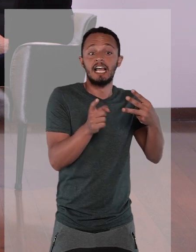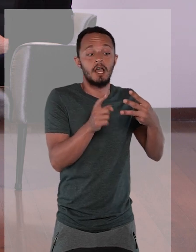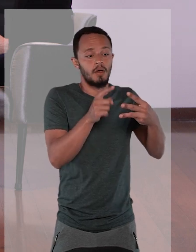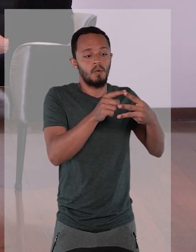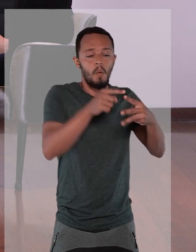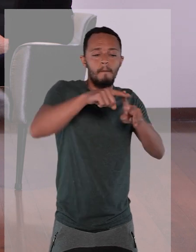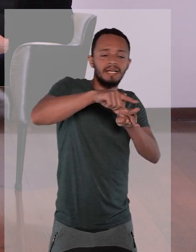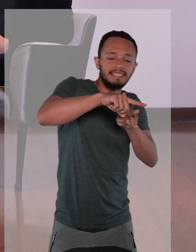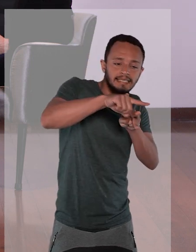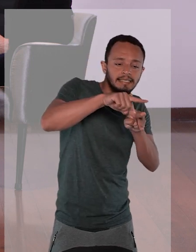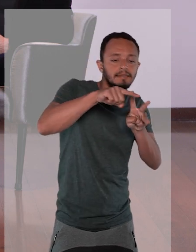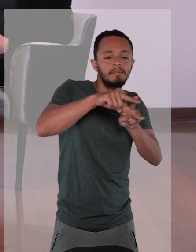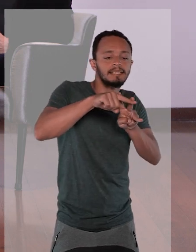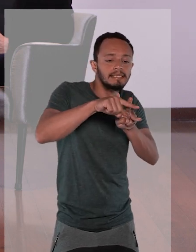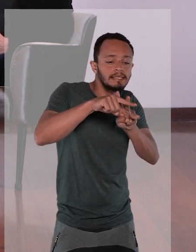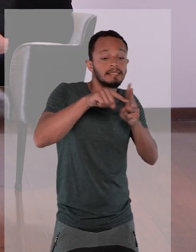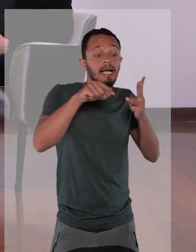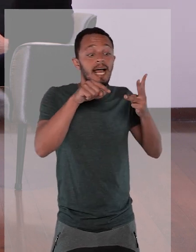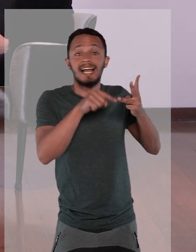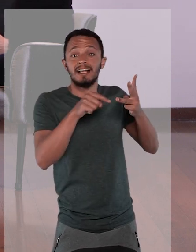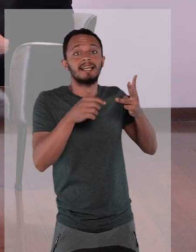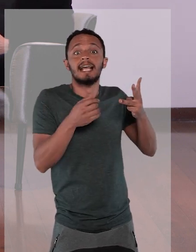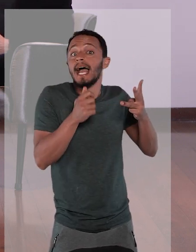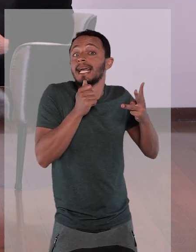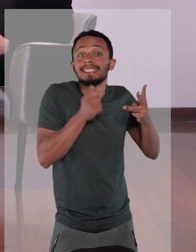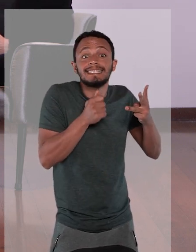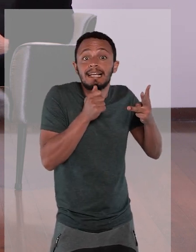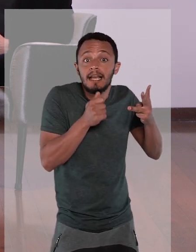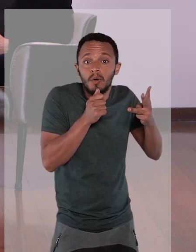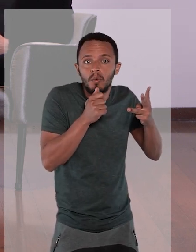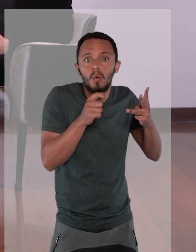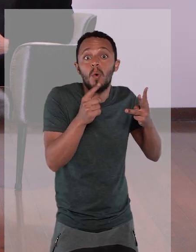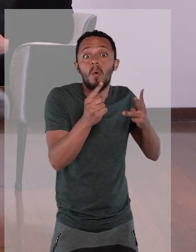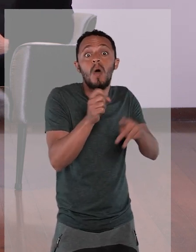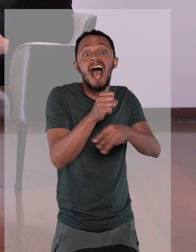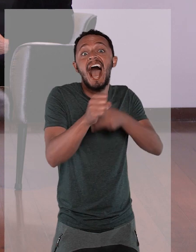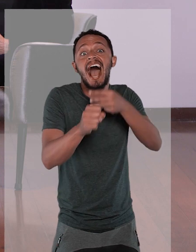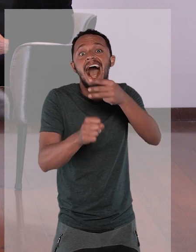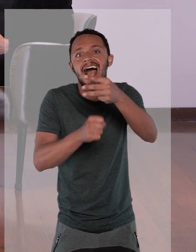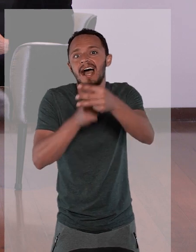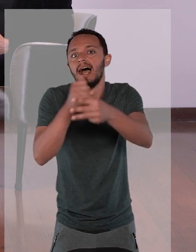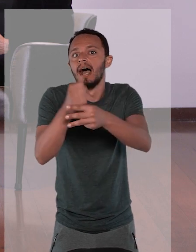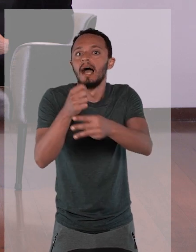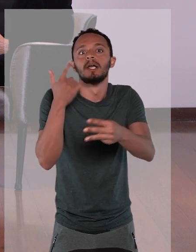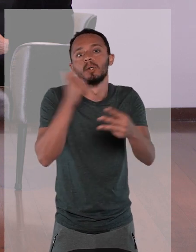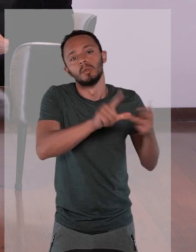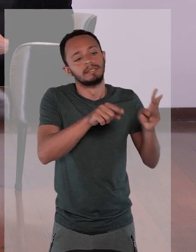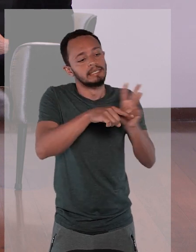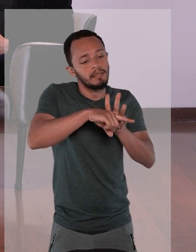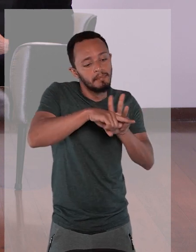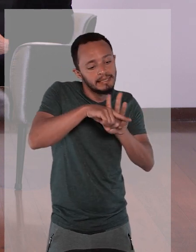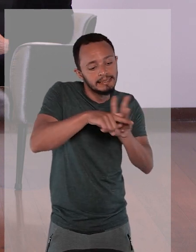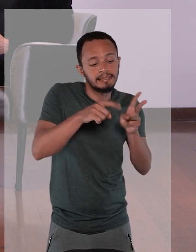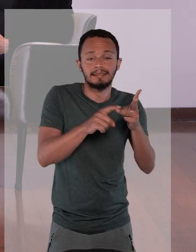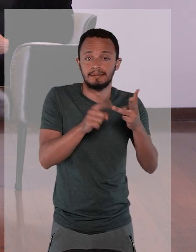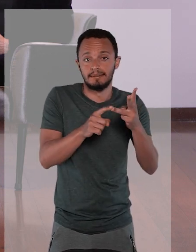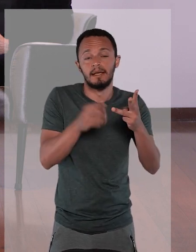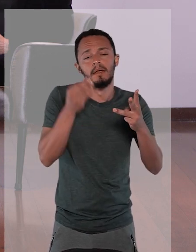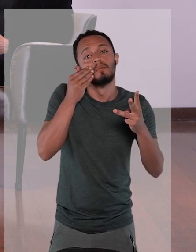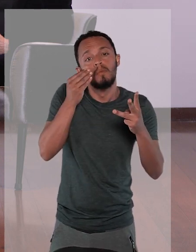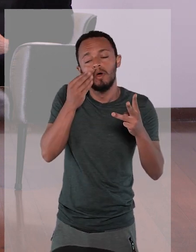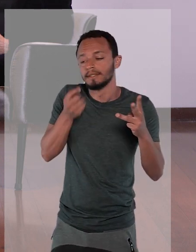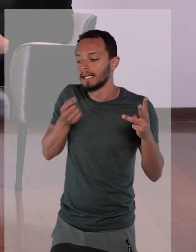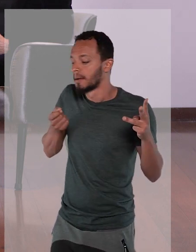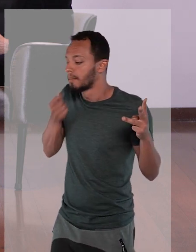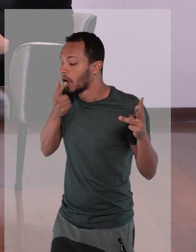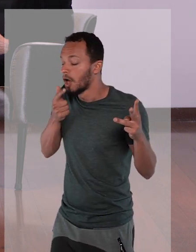que foi solicitado para ser incorporado como documento oficial da CPI do Senado. Nós ficamos muito contentes. Então, é o nosso documento